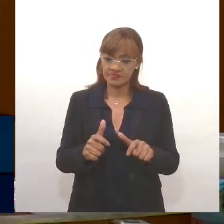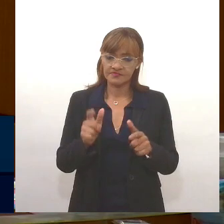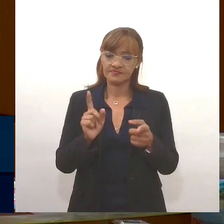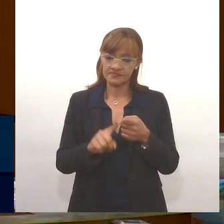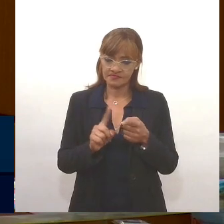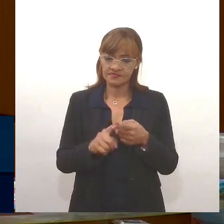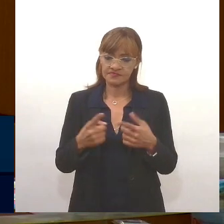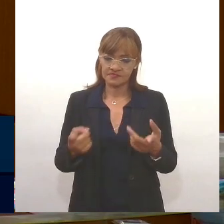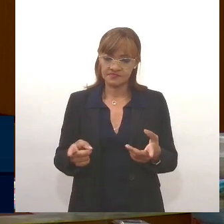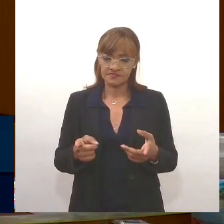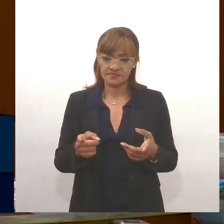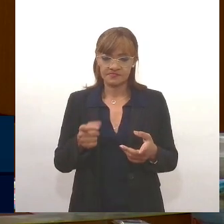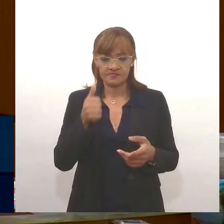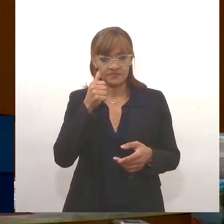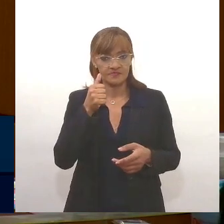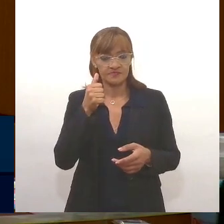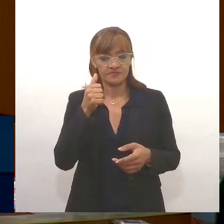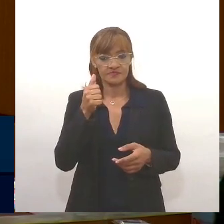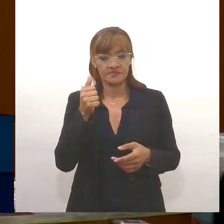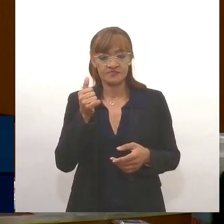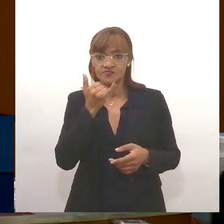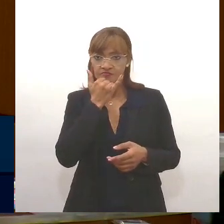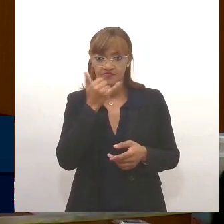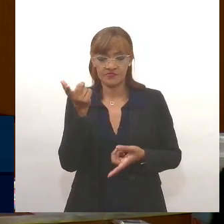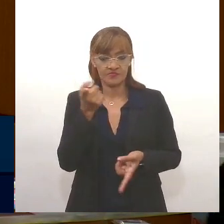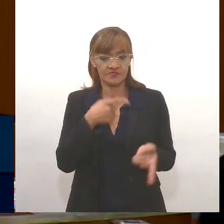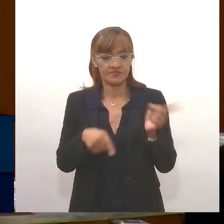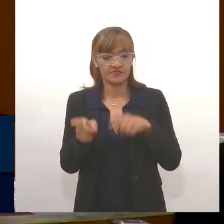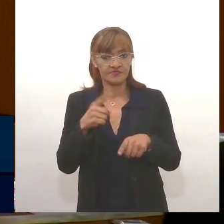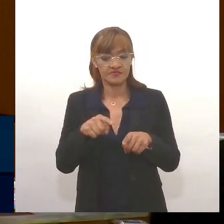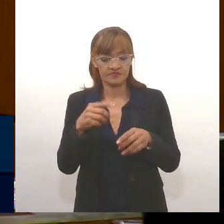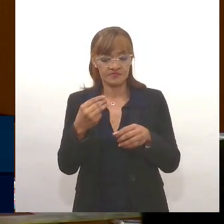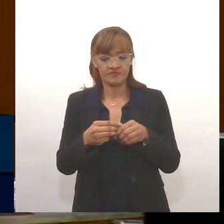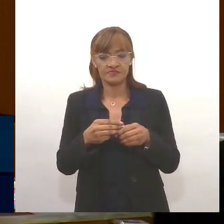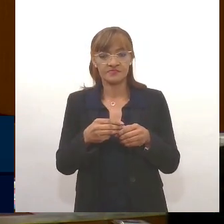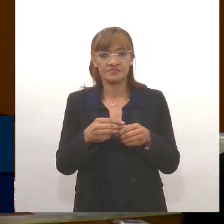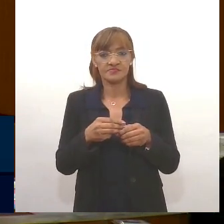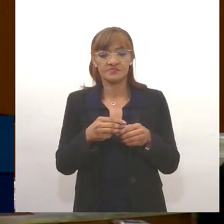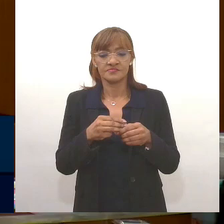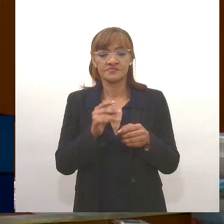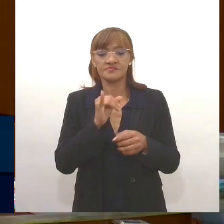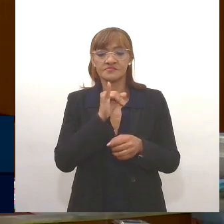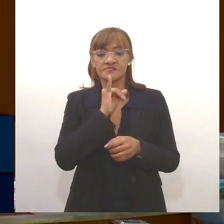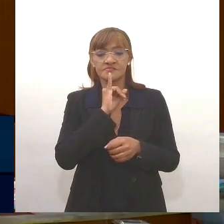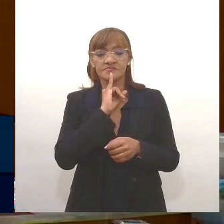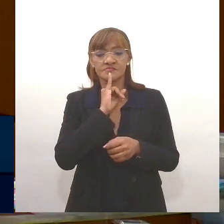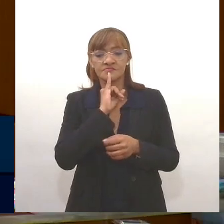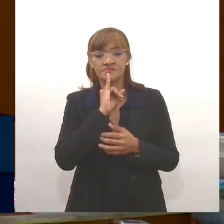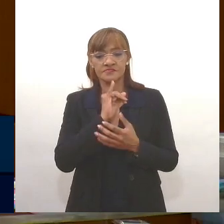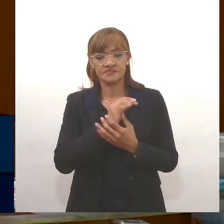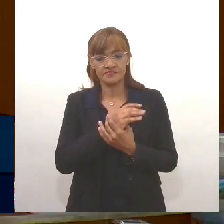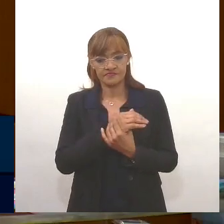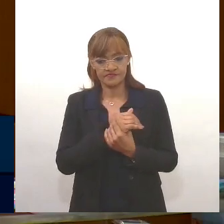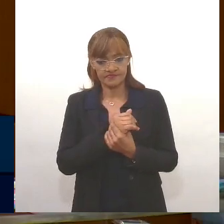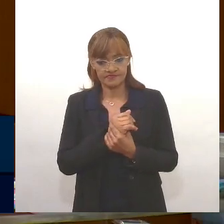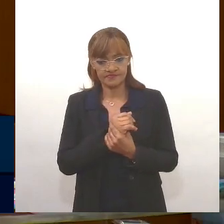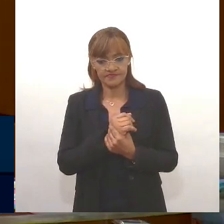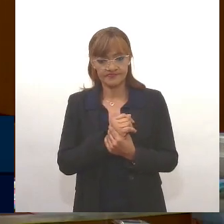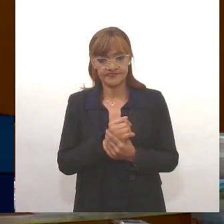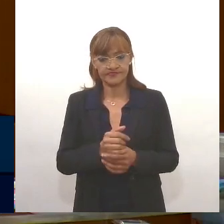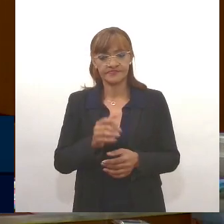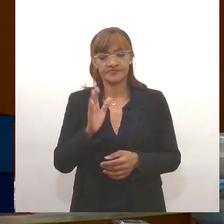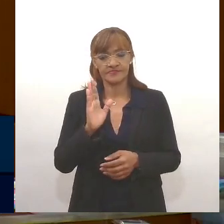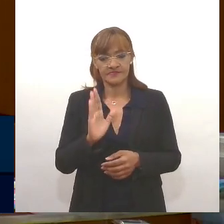lá n Itabaiana que né depois né um tempo depois ela foi